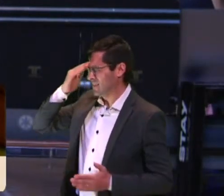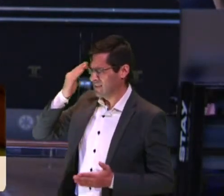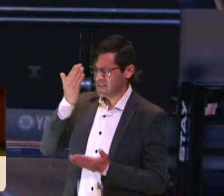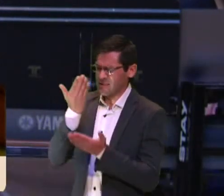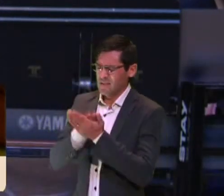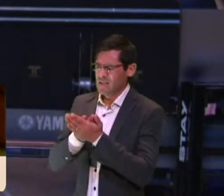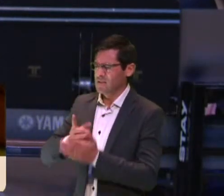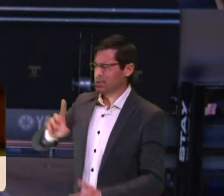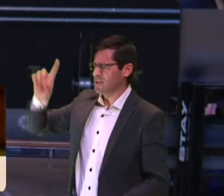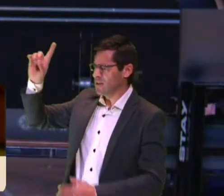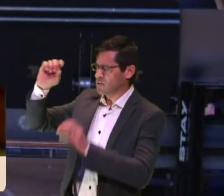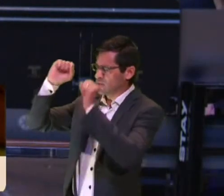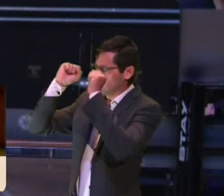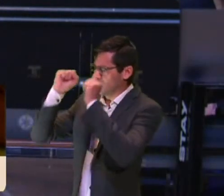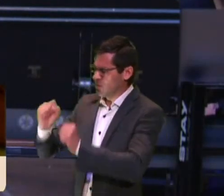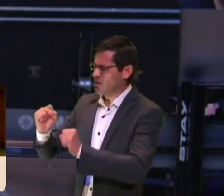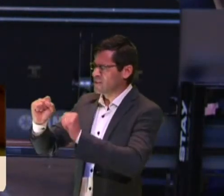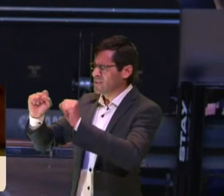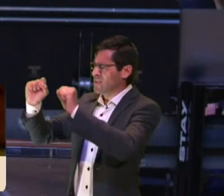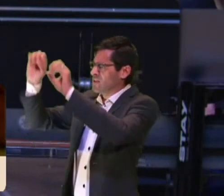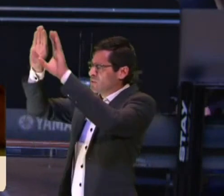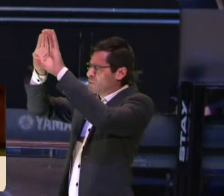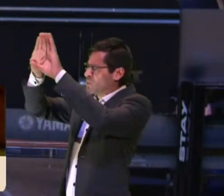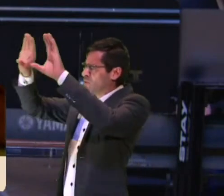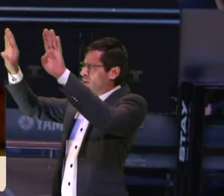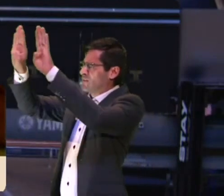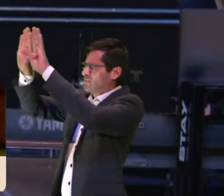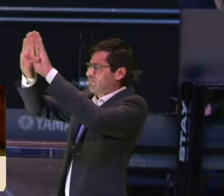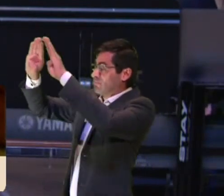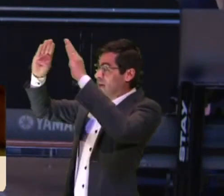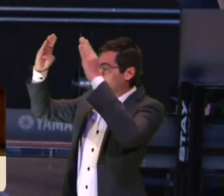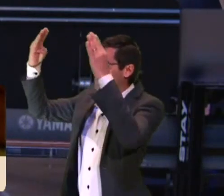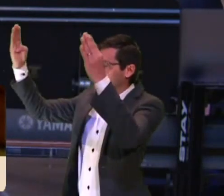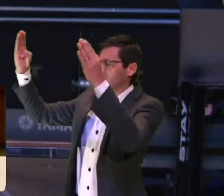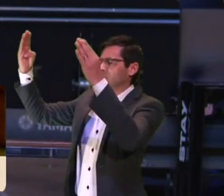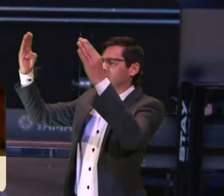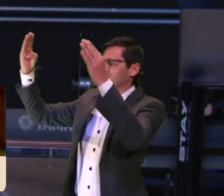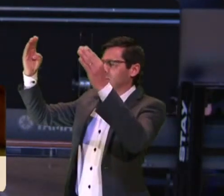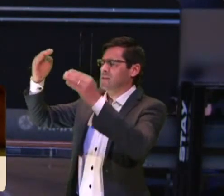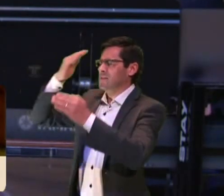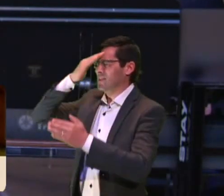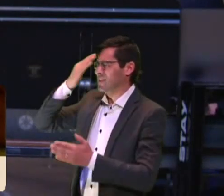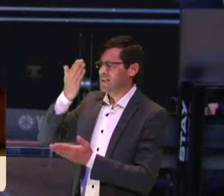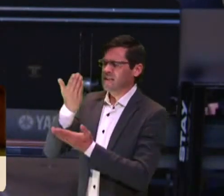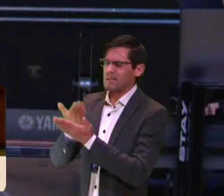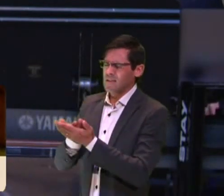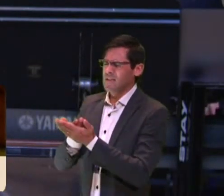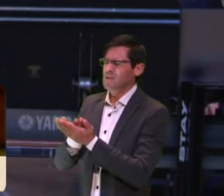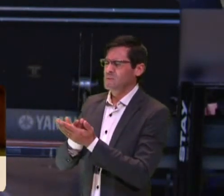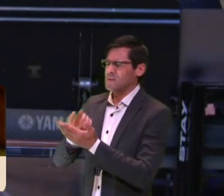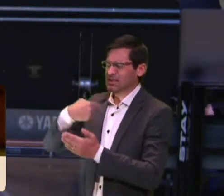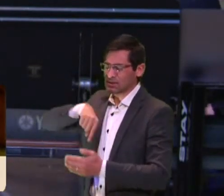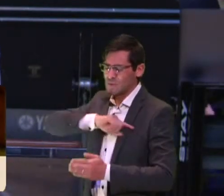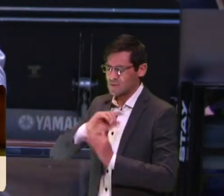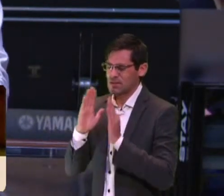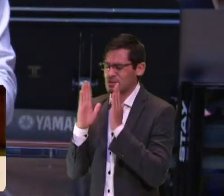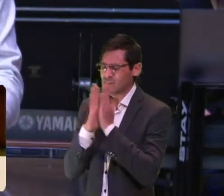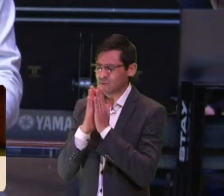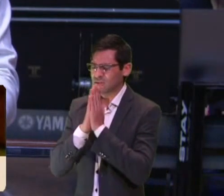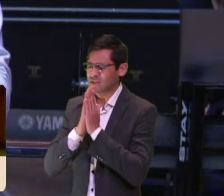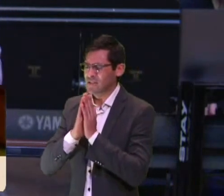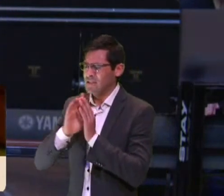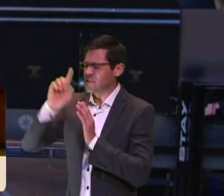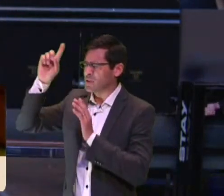pode abrir e fechar os céus, crendo, Pai, que as nossas orações podem mudar histórias de